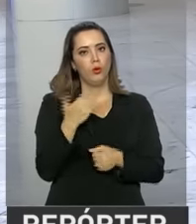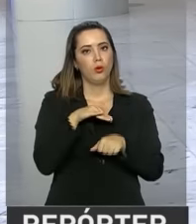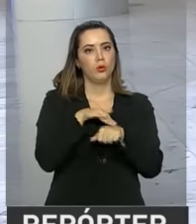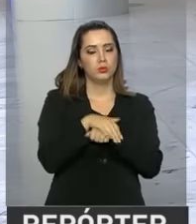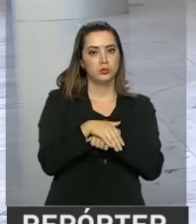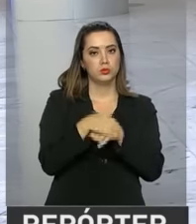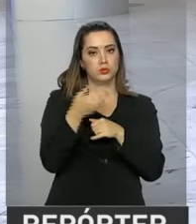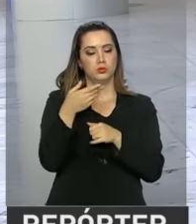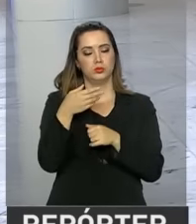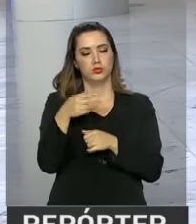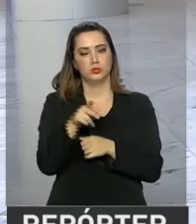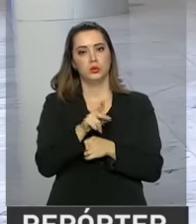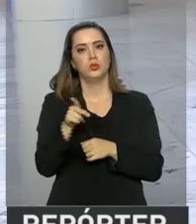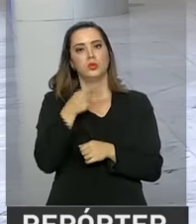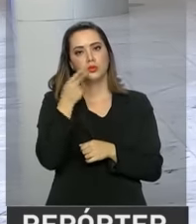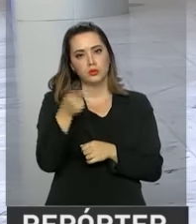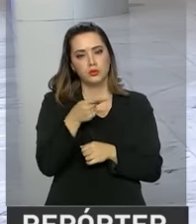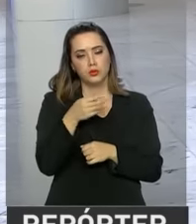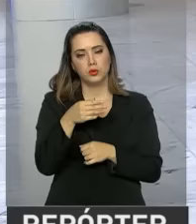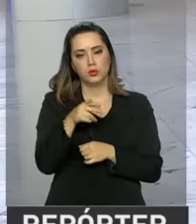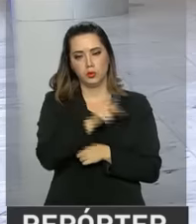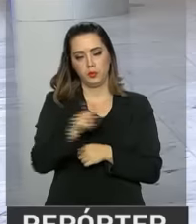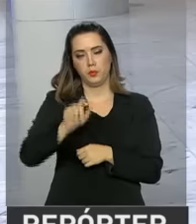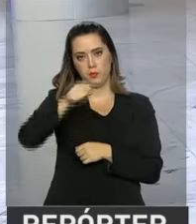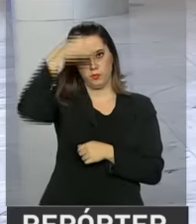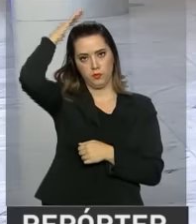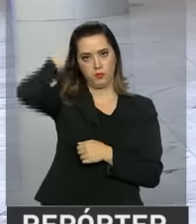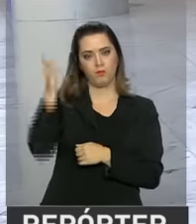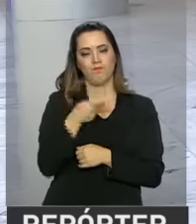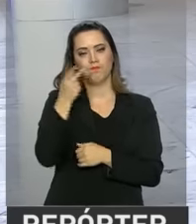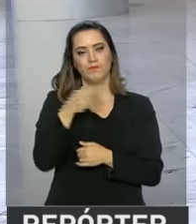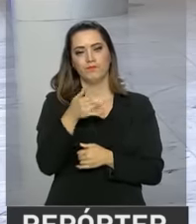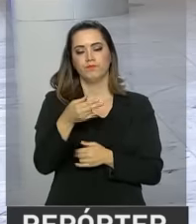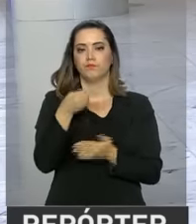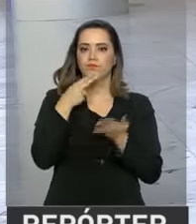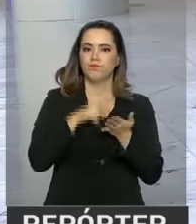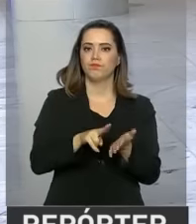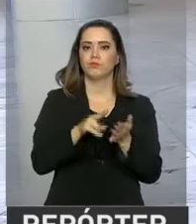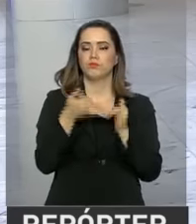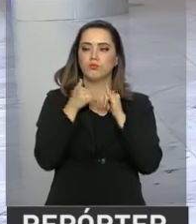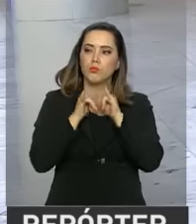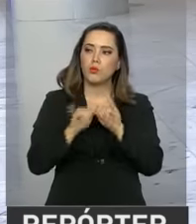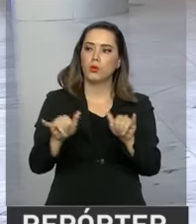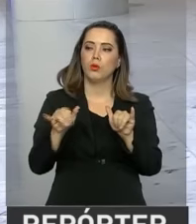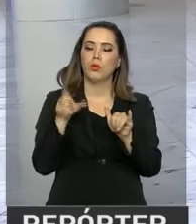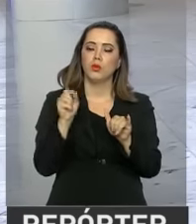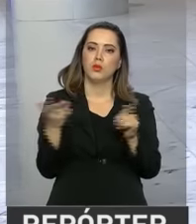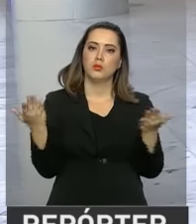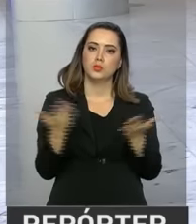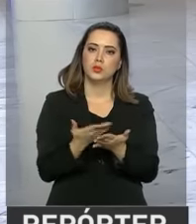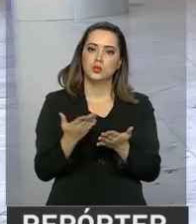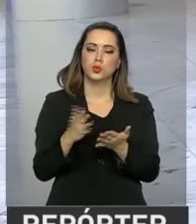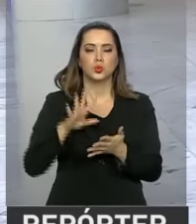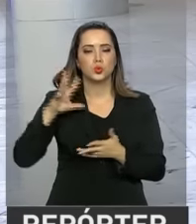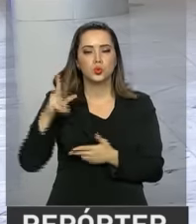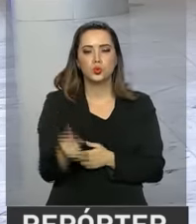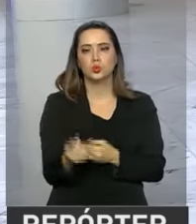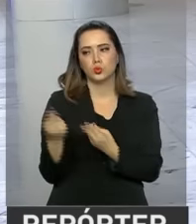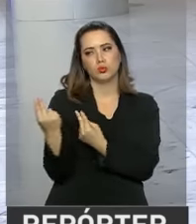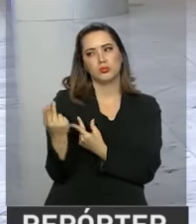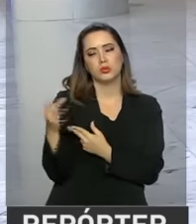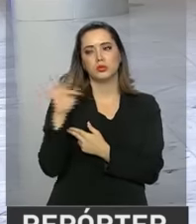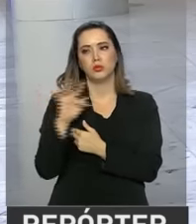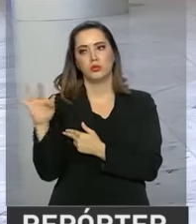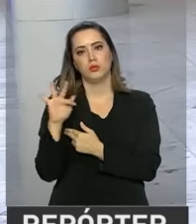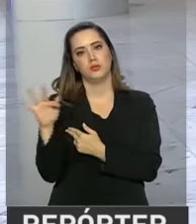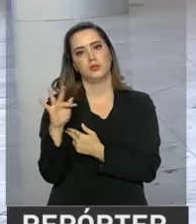Michel Temer divulgou uma nota de solidariedade ao povo francês. Ele disse que hoje mais do que nunca somos todos franceses,